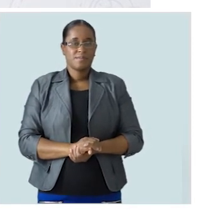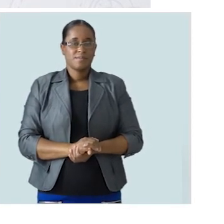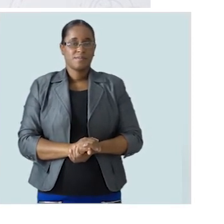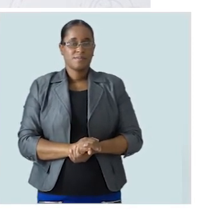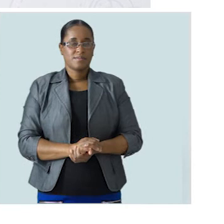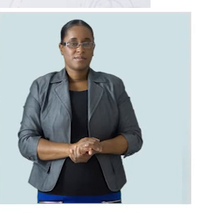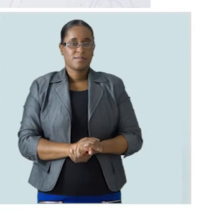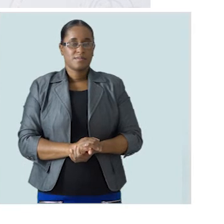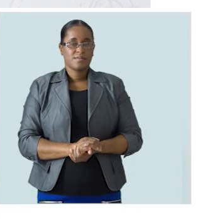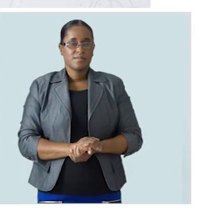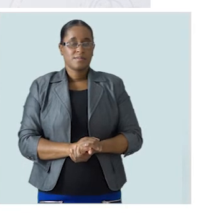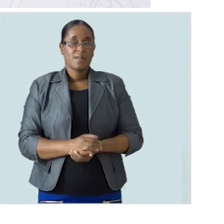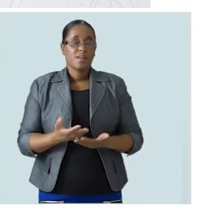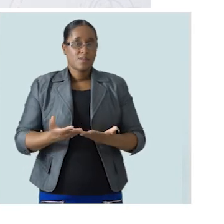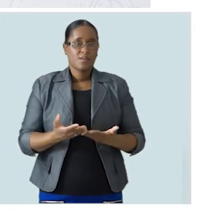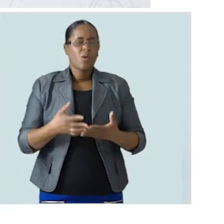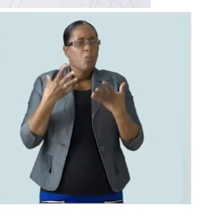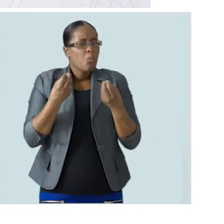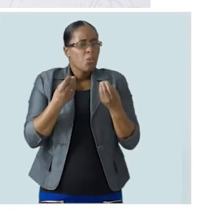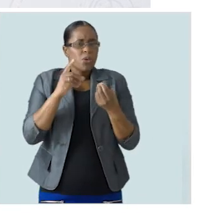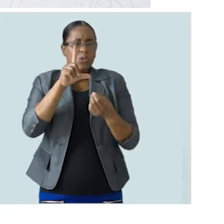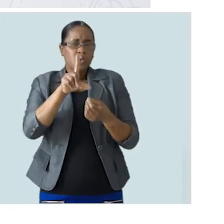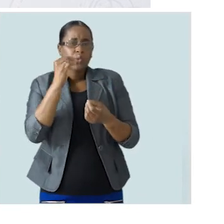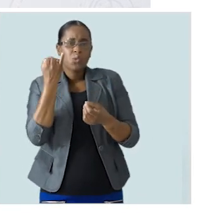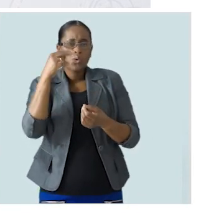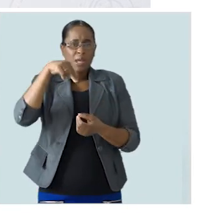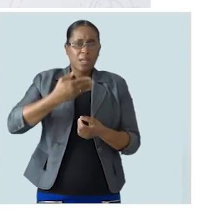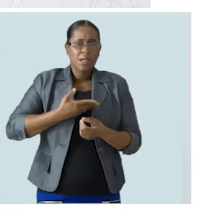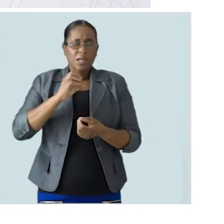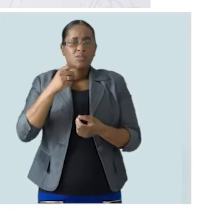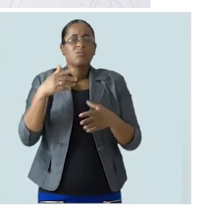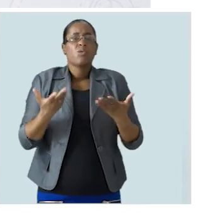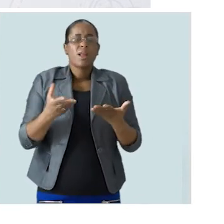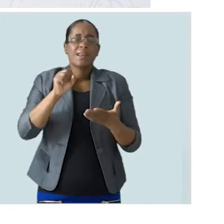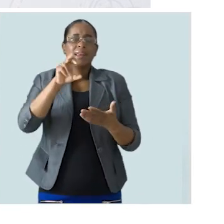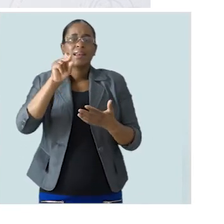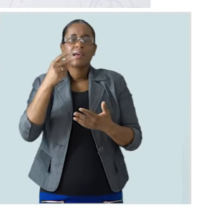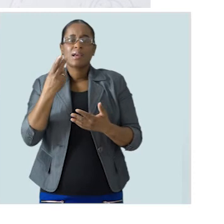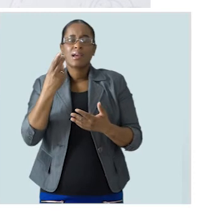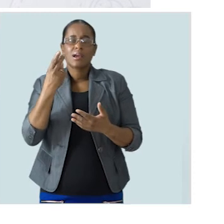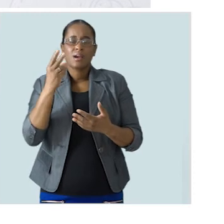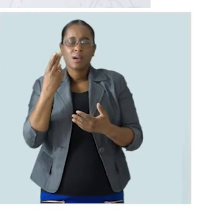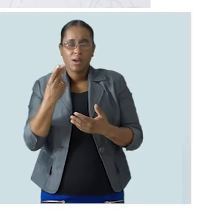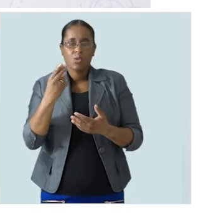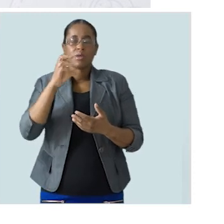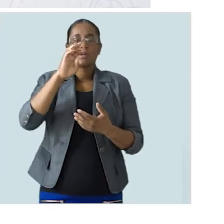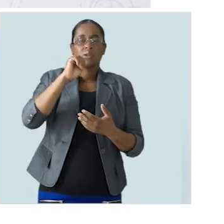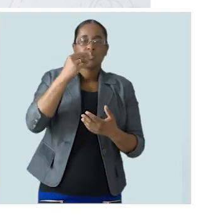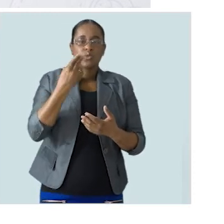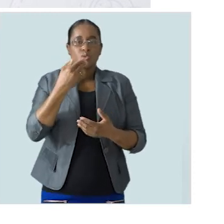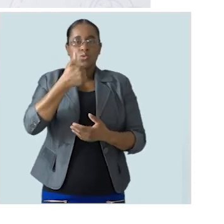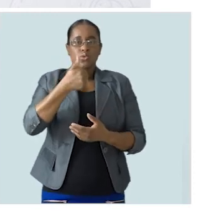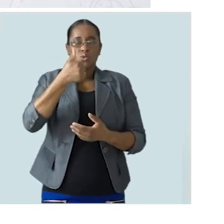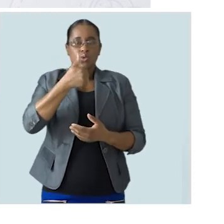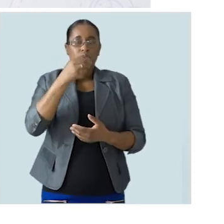Então, vamos lá. Muito lindo está no grau superlativo, absoluto,